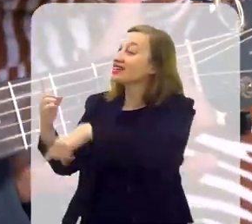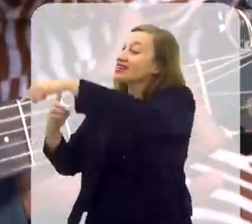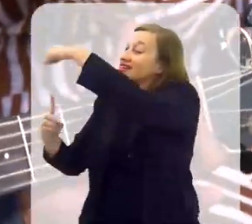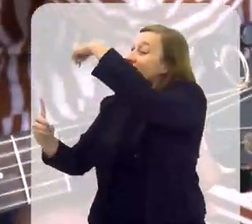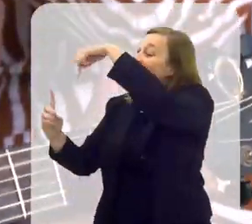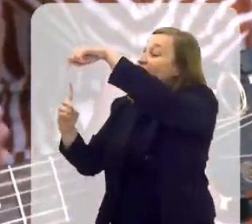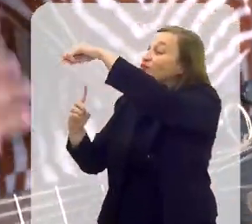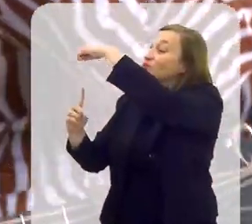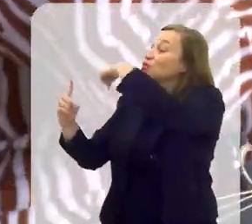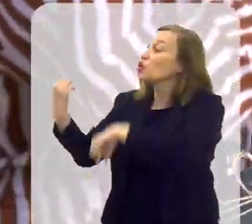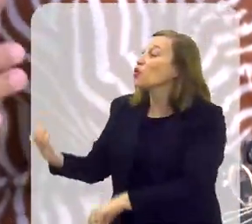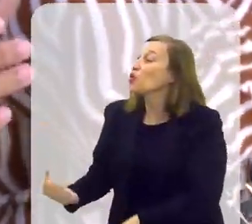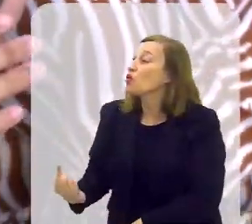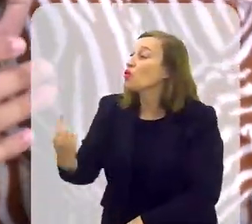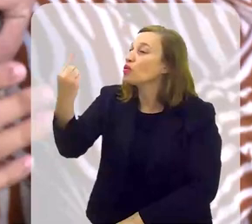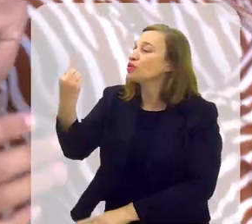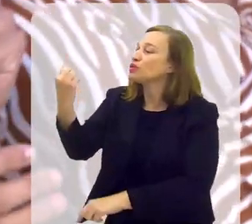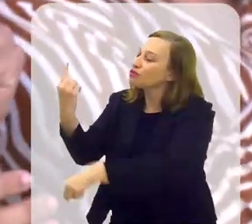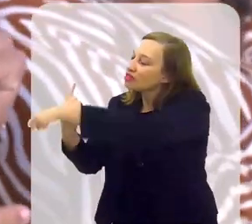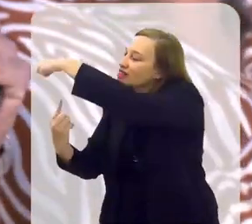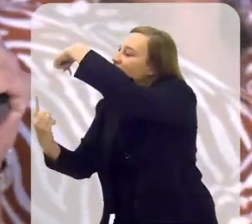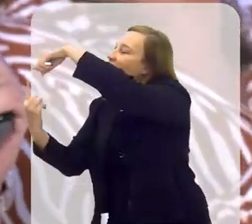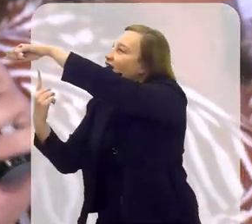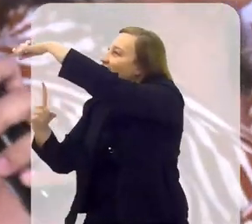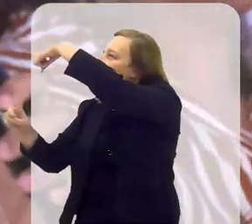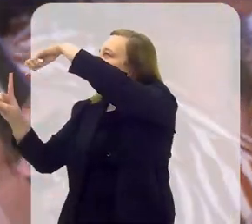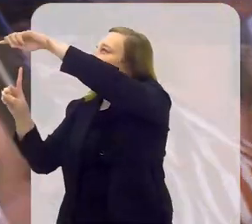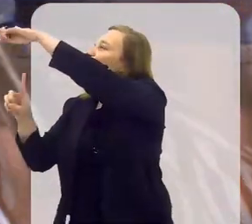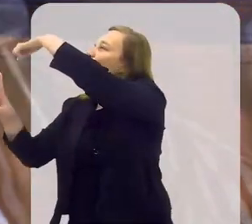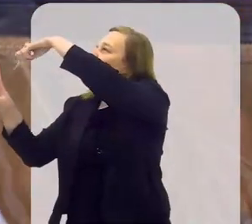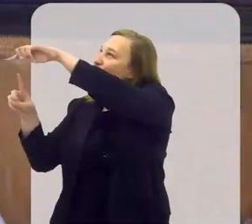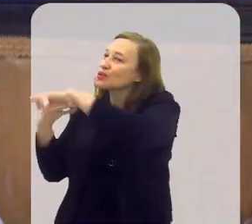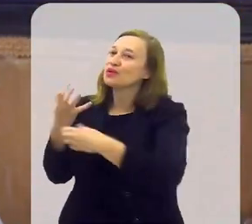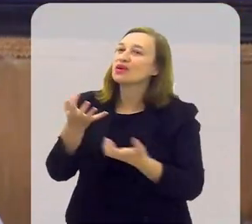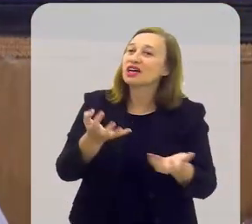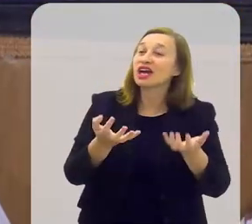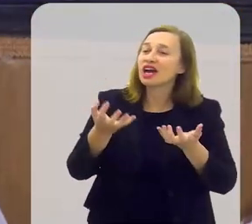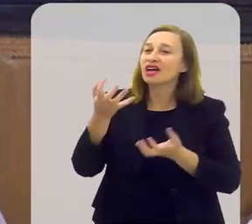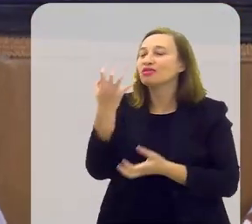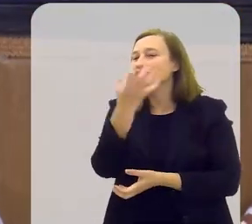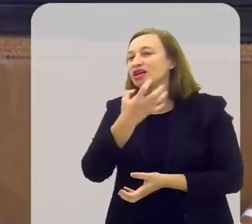Santo eu quero cantar Santo